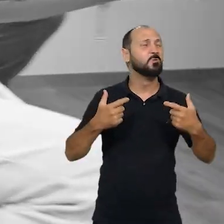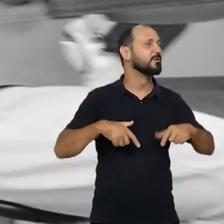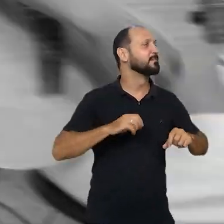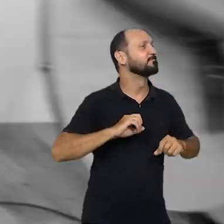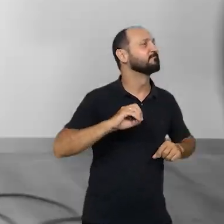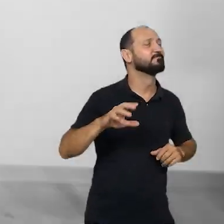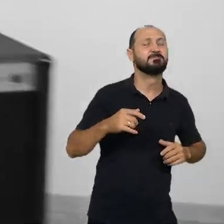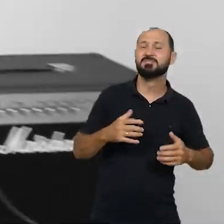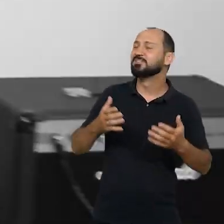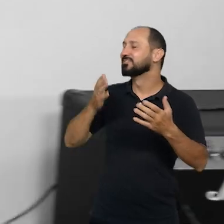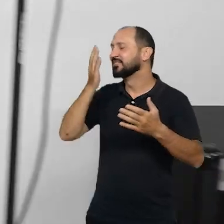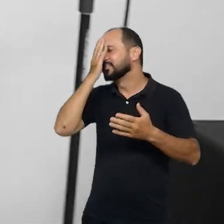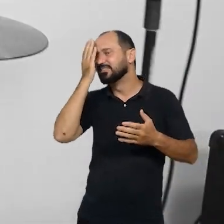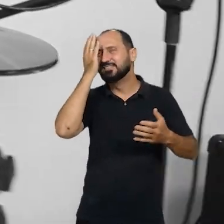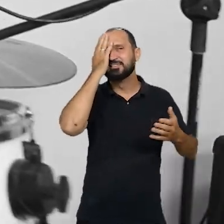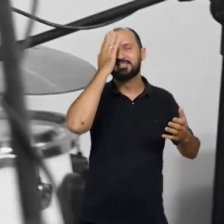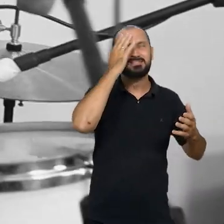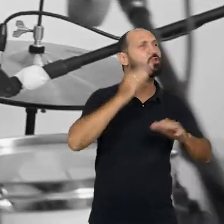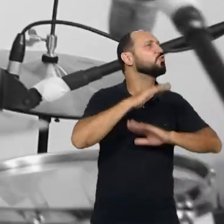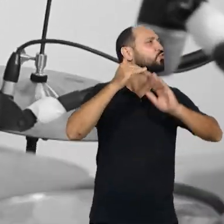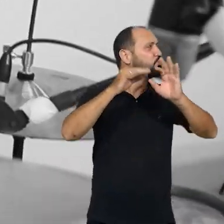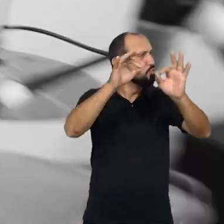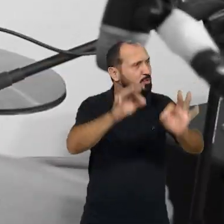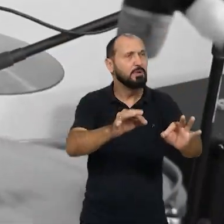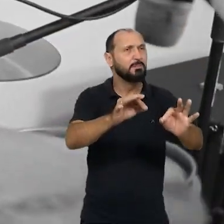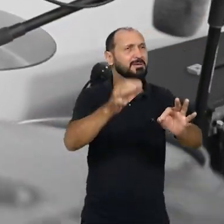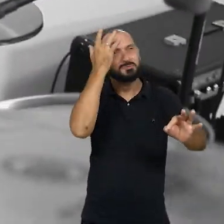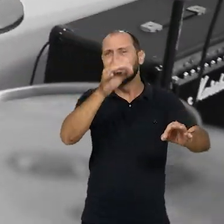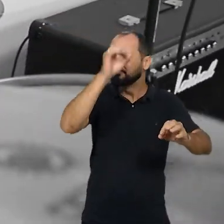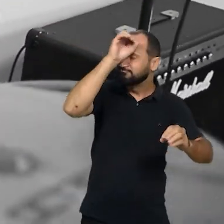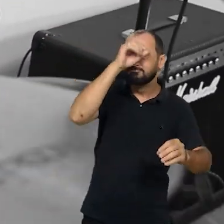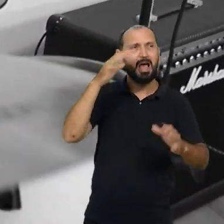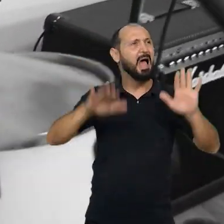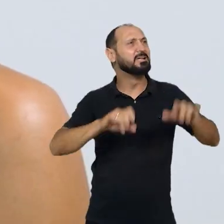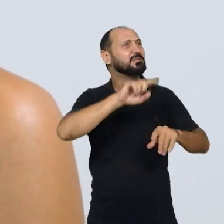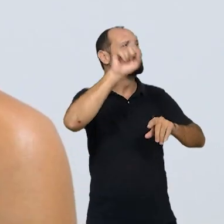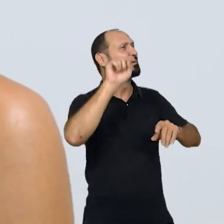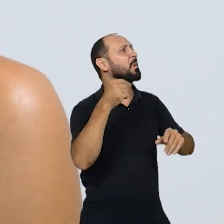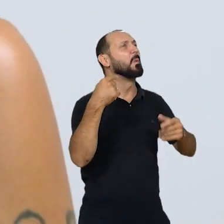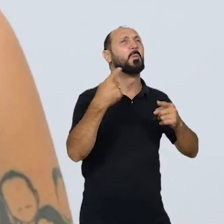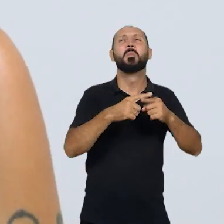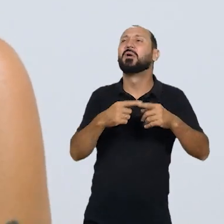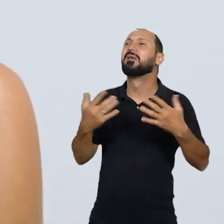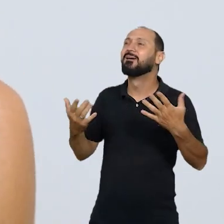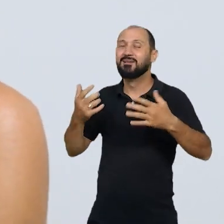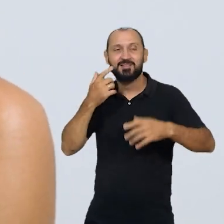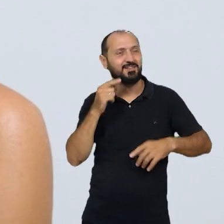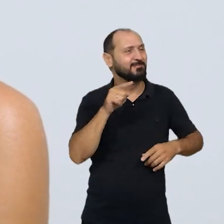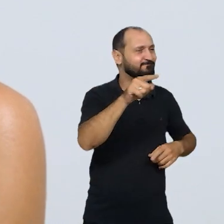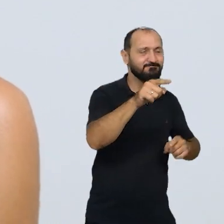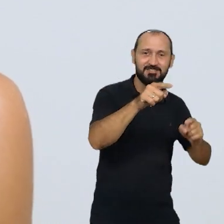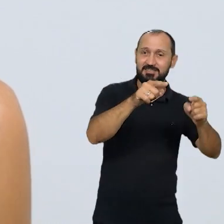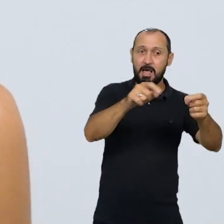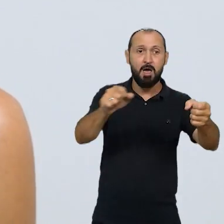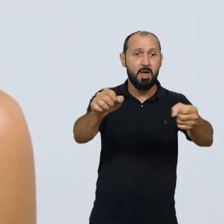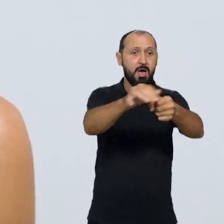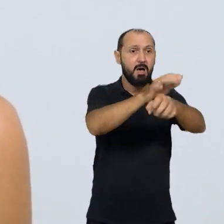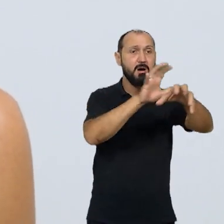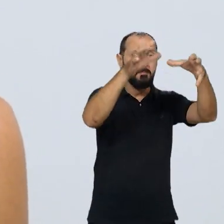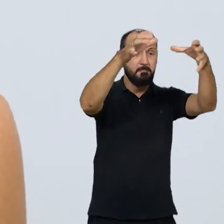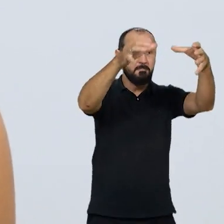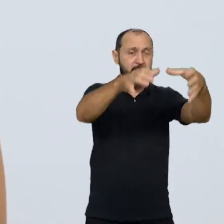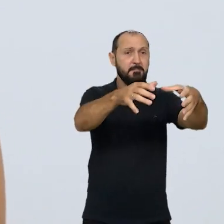lugar. Tudo sei, mas nada sei. Sem saber me pergunto por quê. E do outro lado tá cheio de